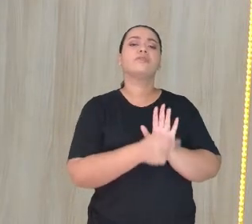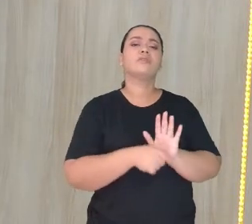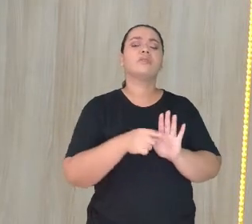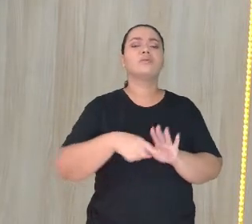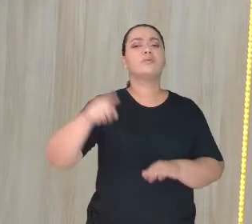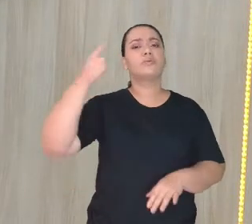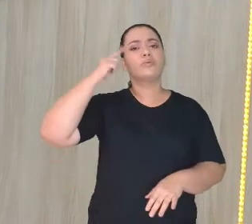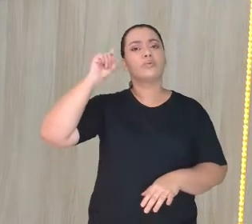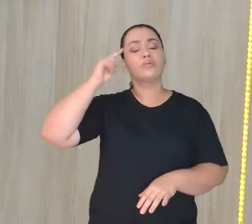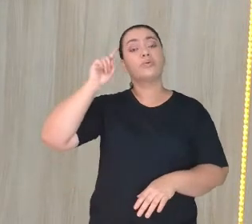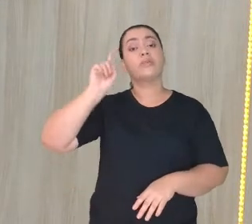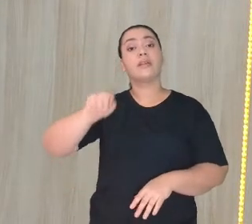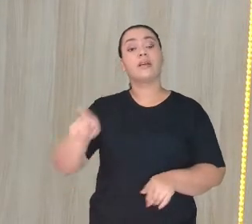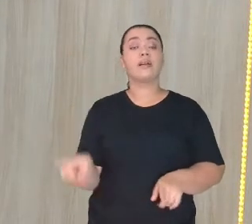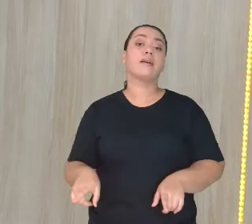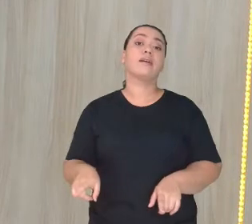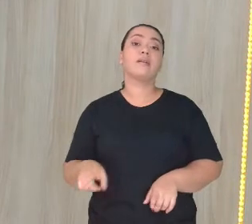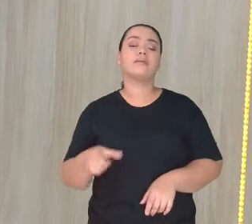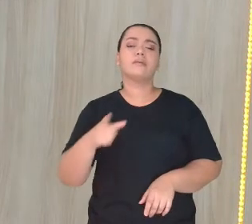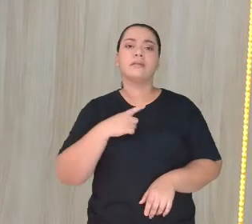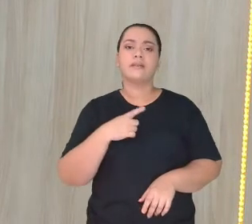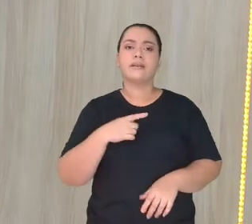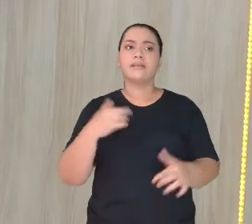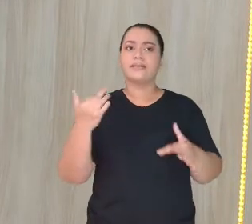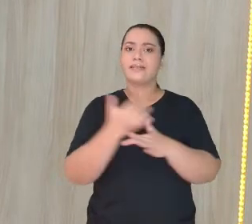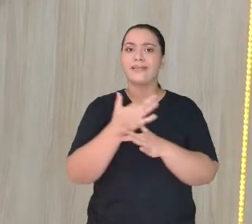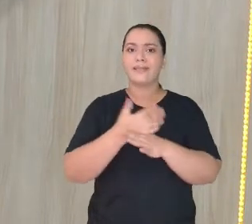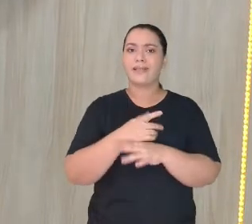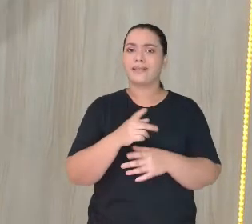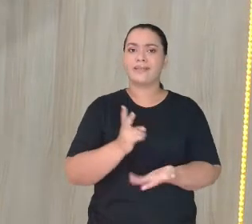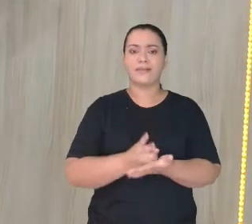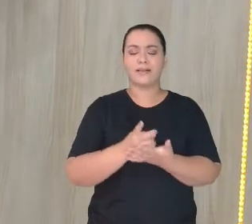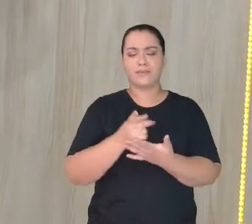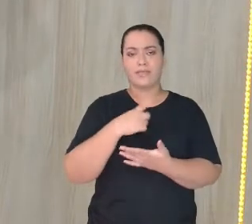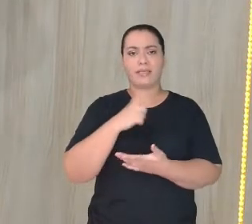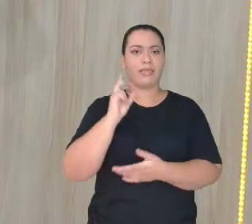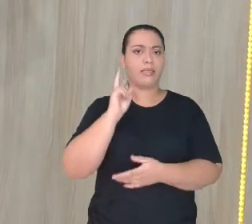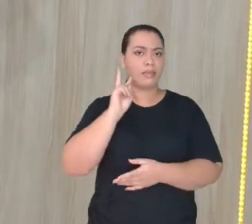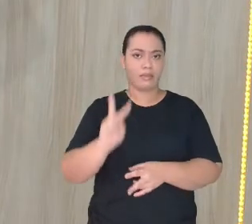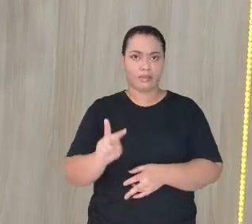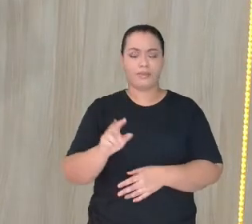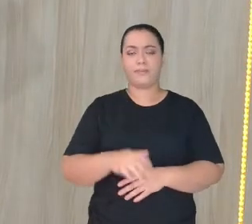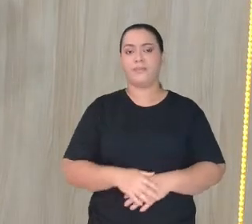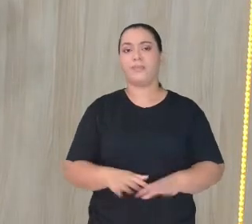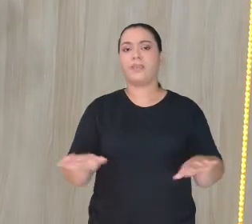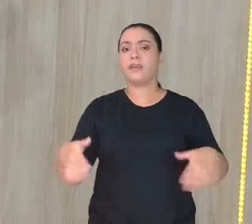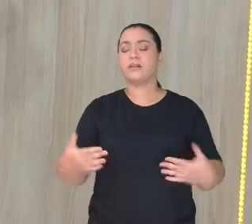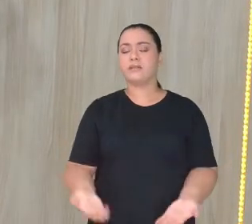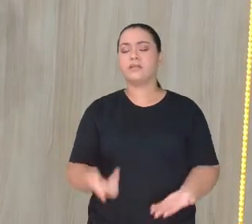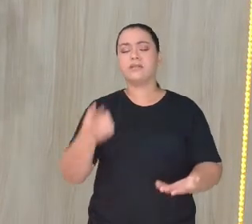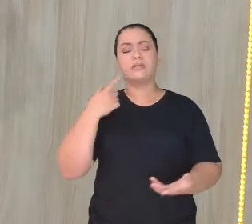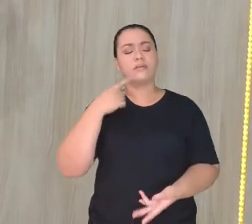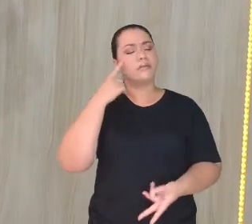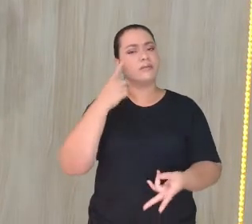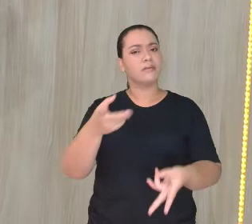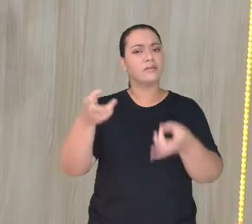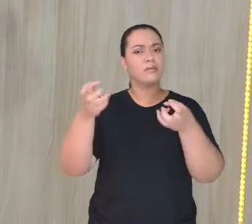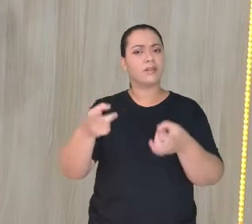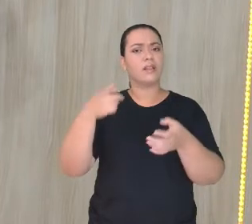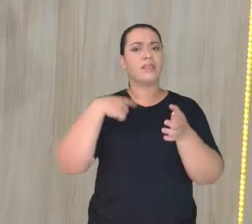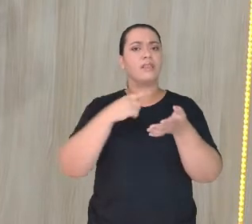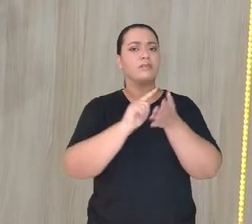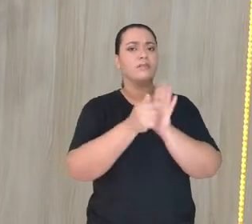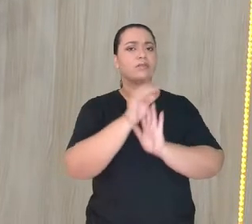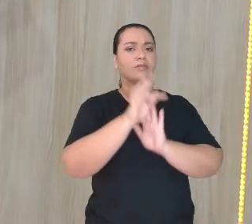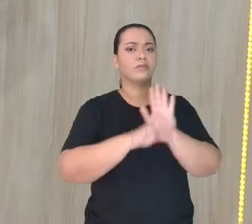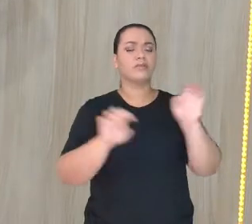que estão, inclusive, espalhados pela cidade. Então, o objetivo hoje é o quê? Identificar a estrutura de gêneros